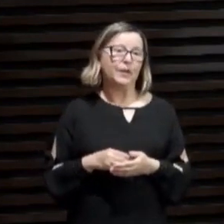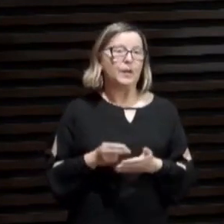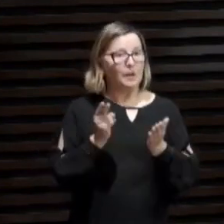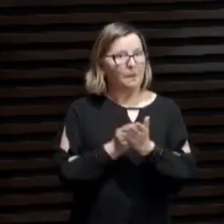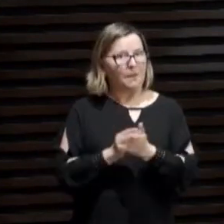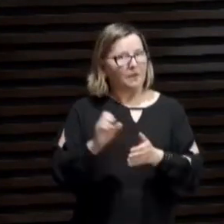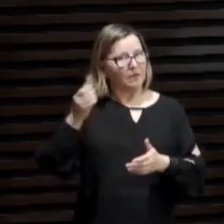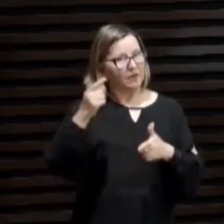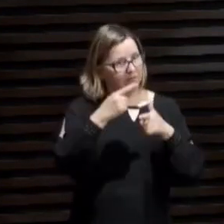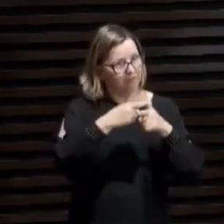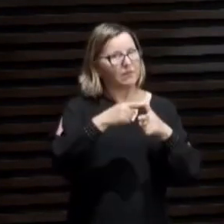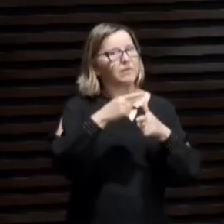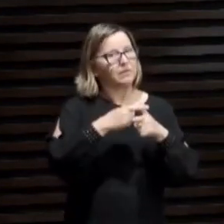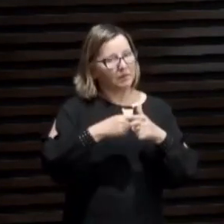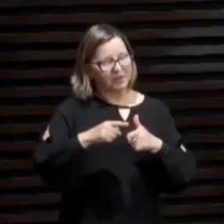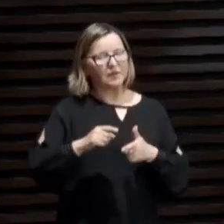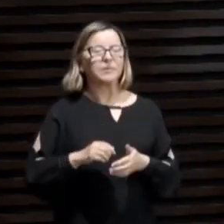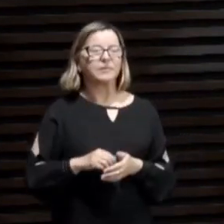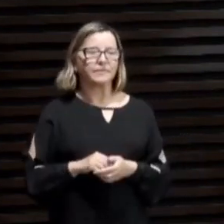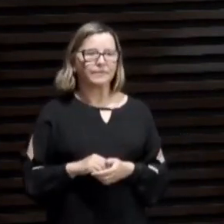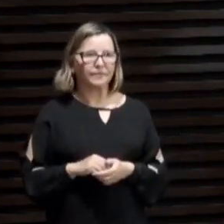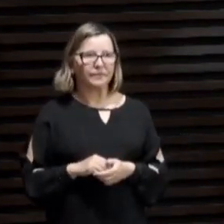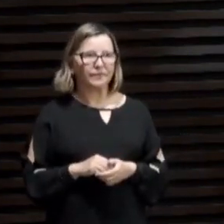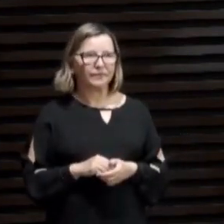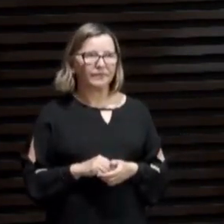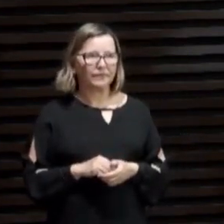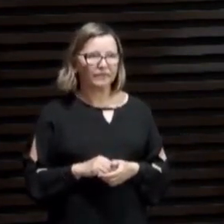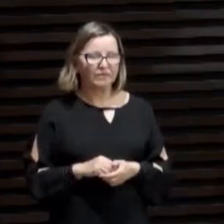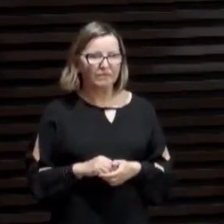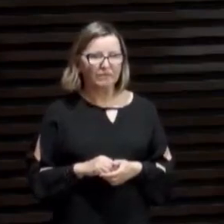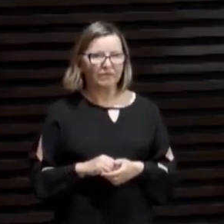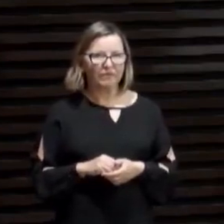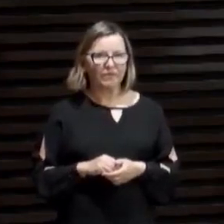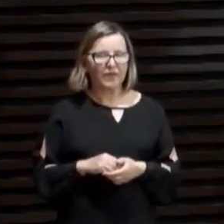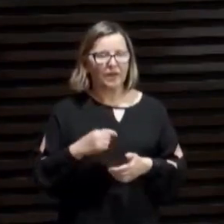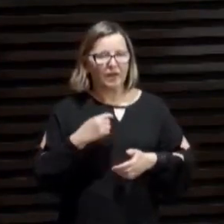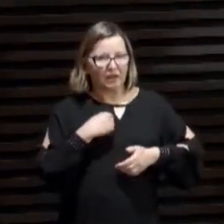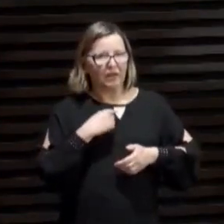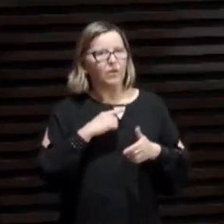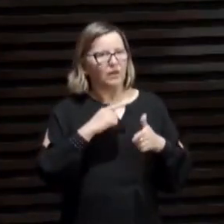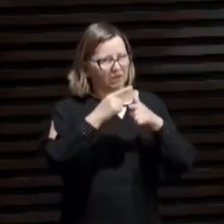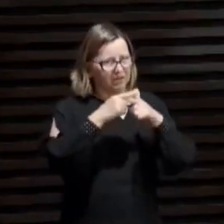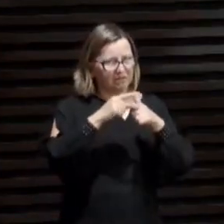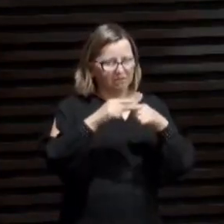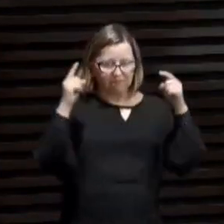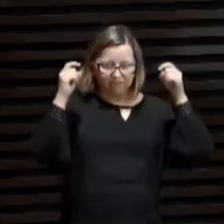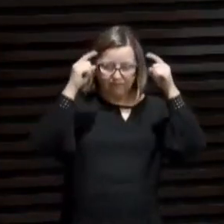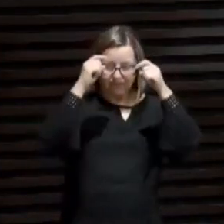nosso irmão Márcio Mizobuti pela manhã hoje. Eu estou passando por dificuldades, eu estou passando por